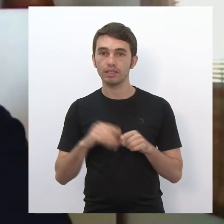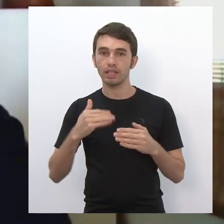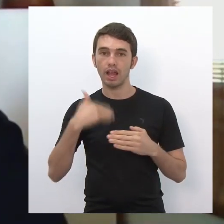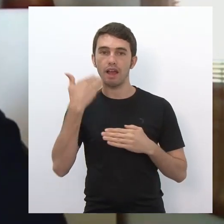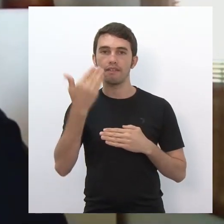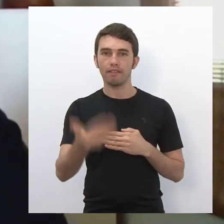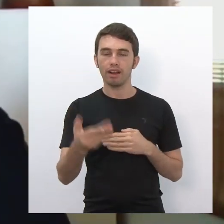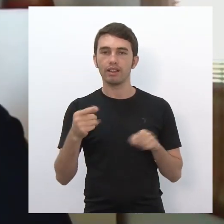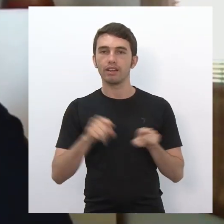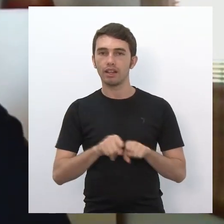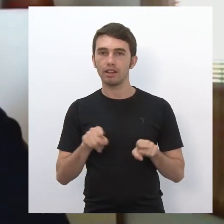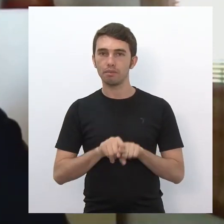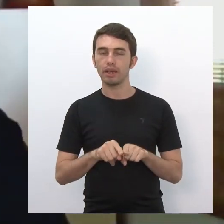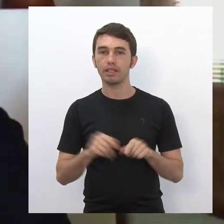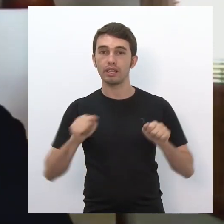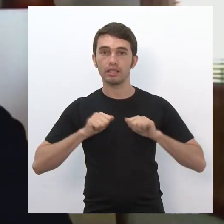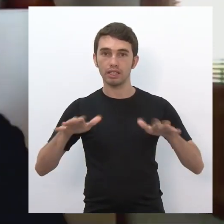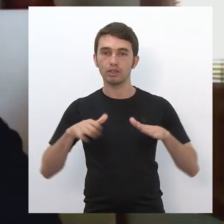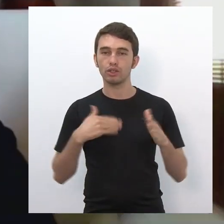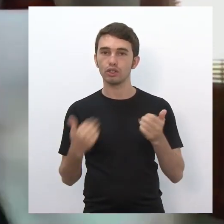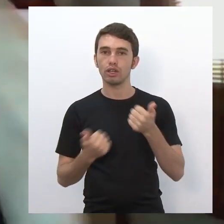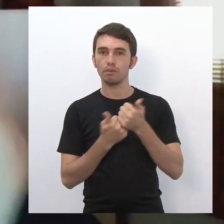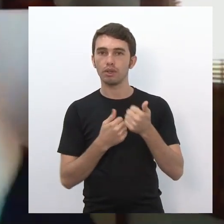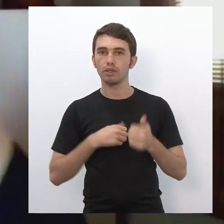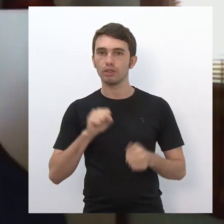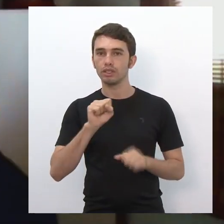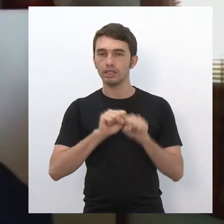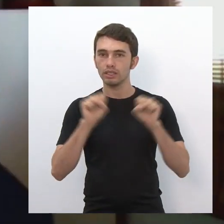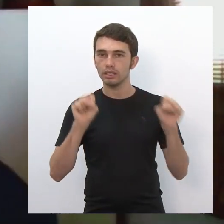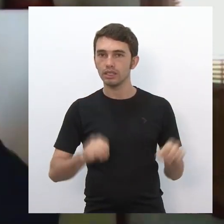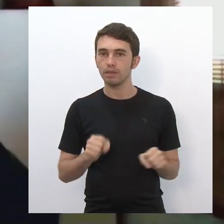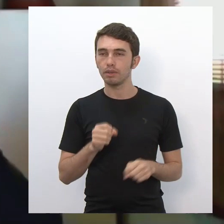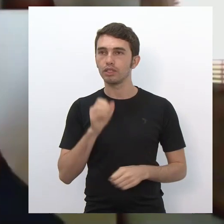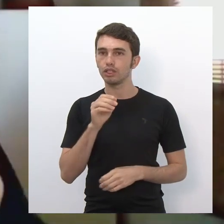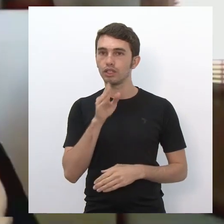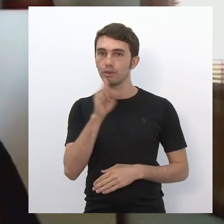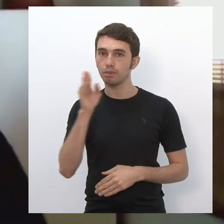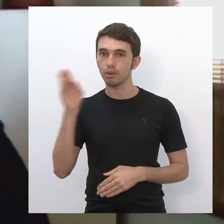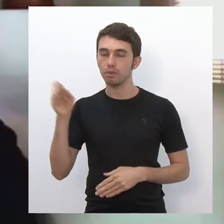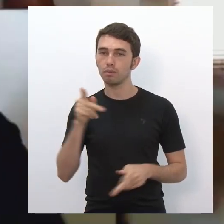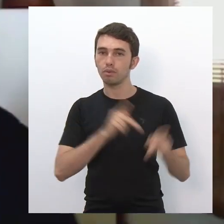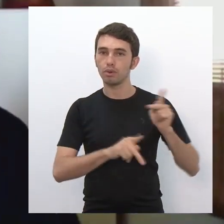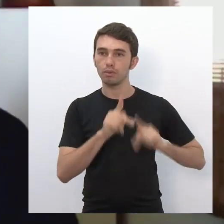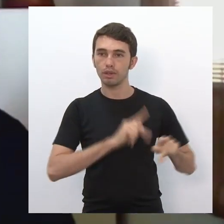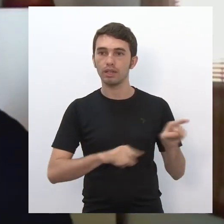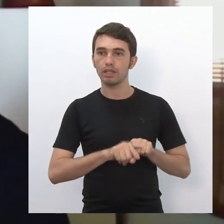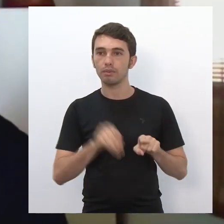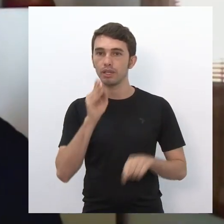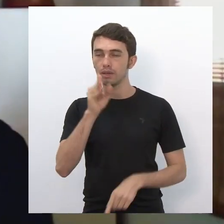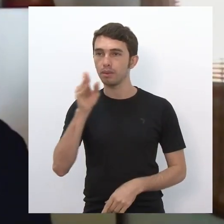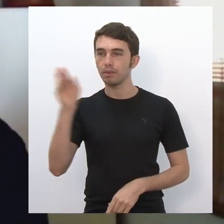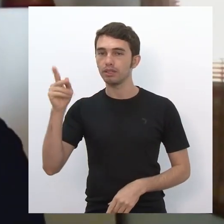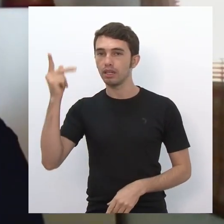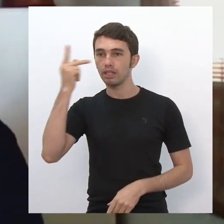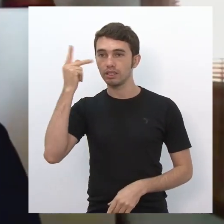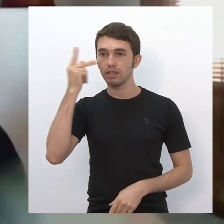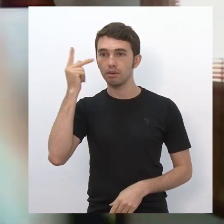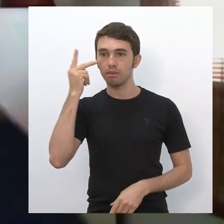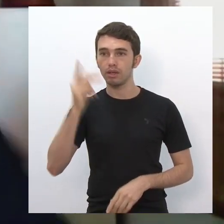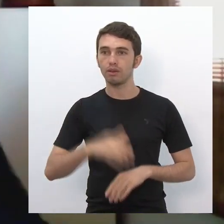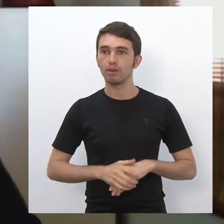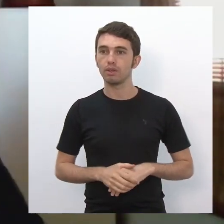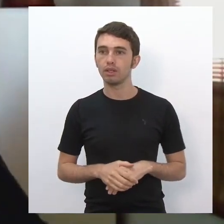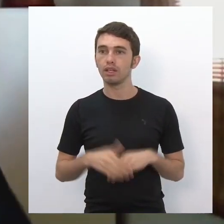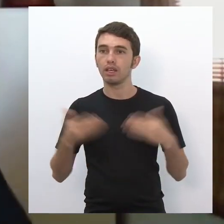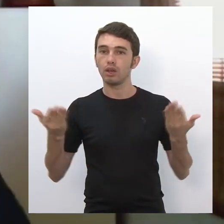frente também das ações de apoio do Sistema Estadual de Bibliotecas Públicas e da Biblioteca São Paulo. E